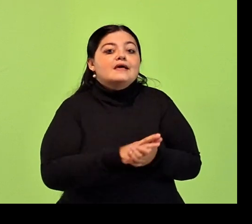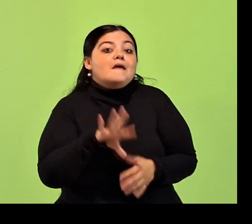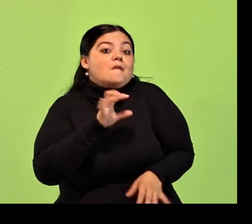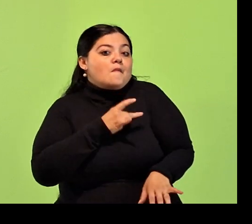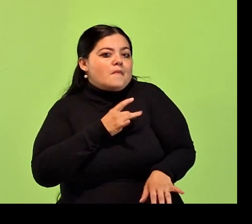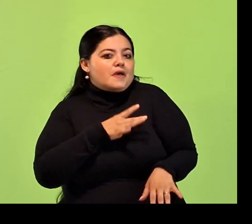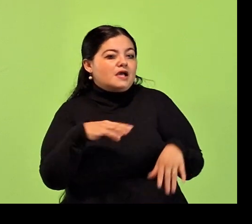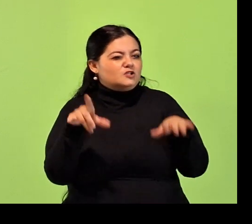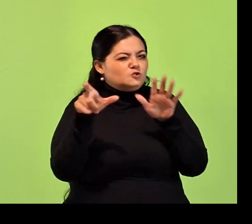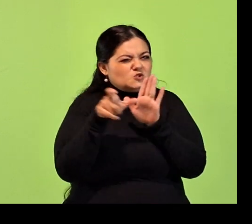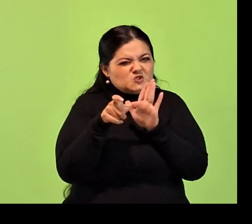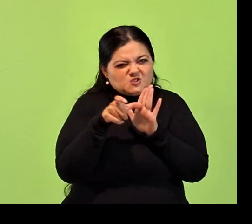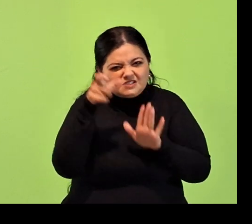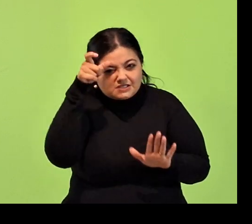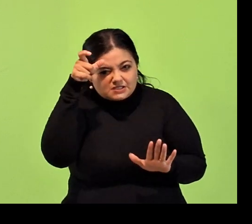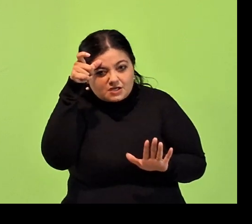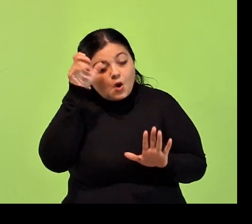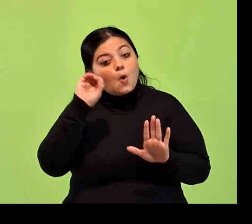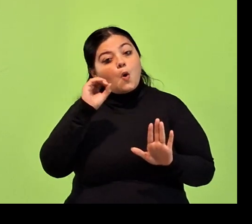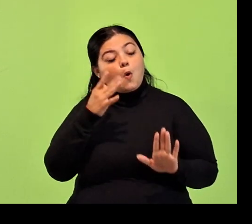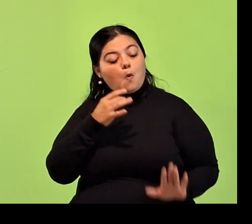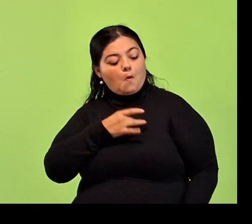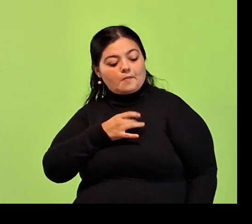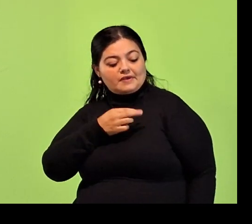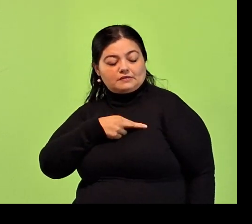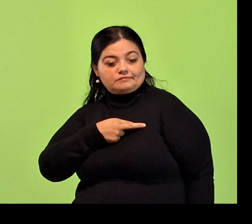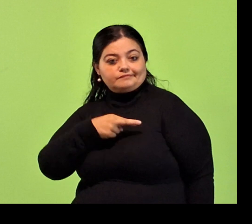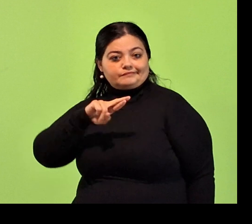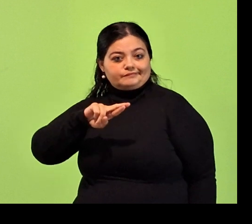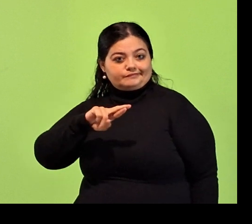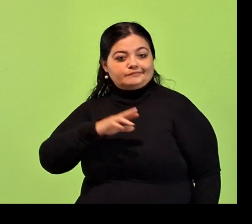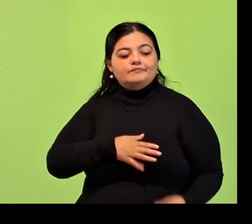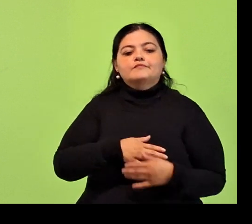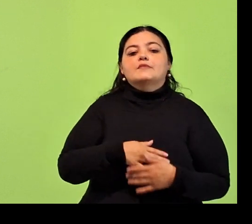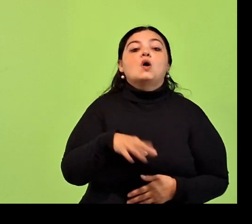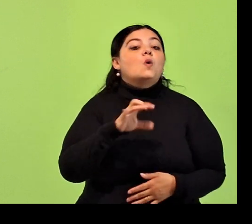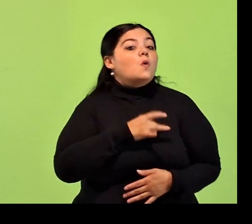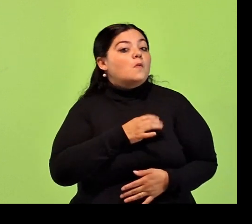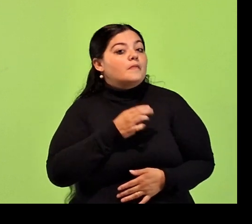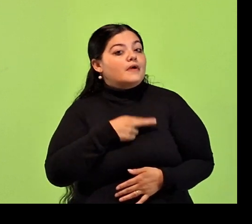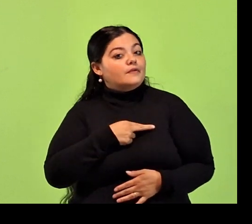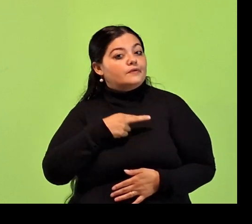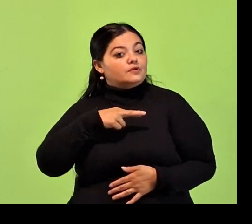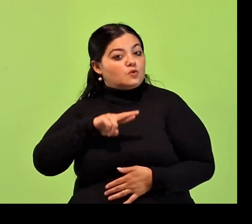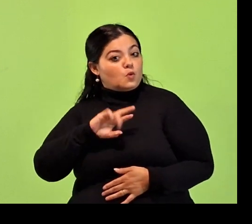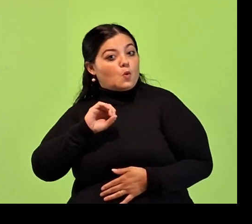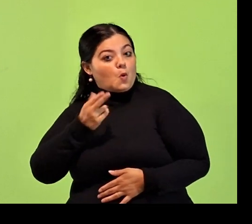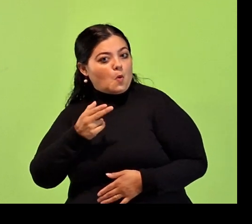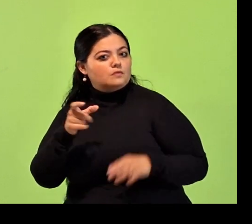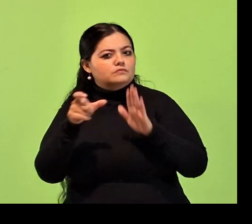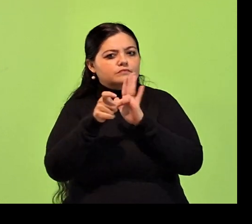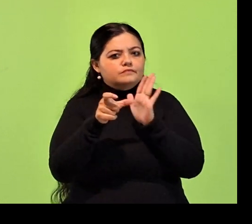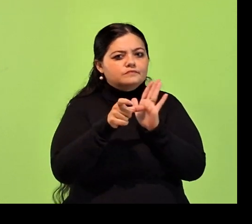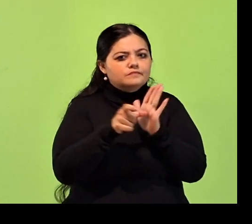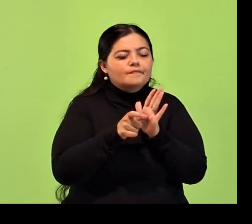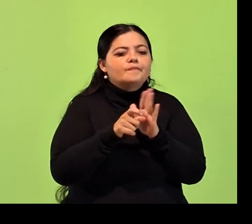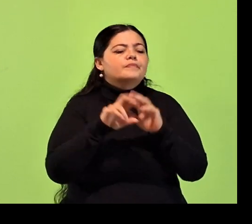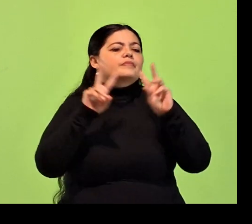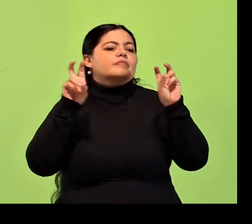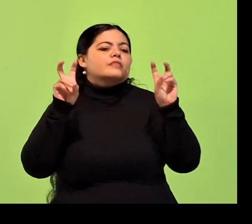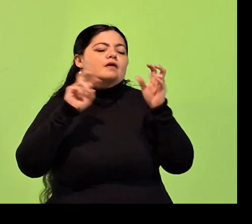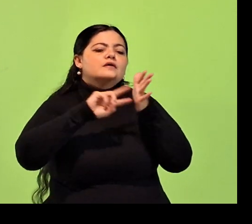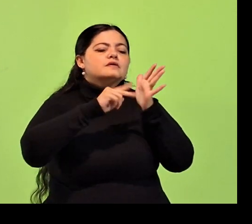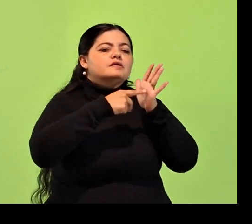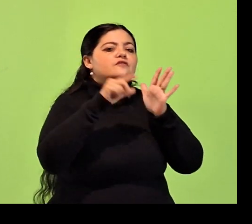satânico ou pânico religioso. O pânico satânico ou pânico religioso diz respeito